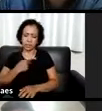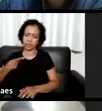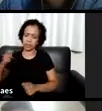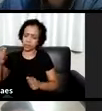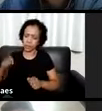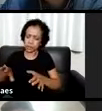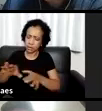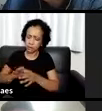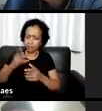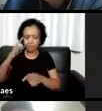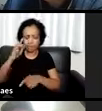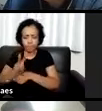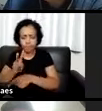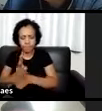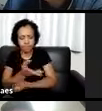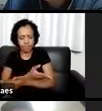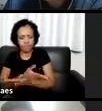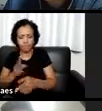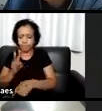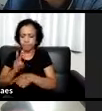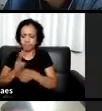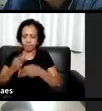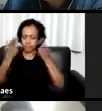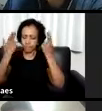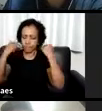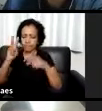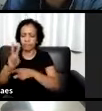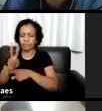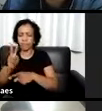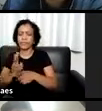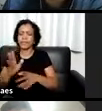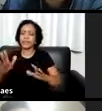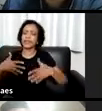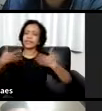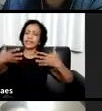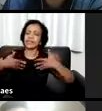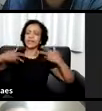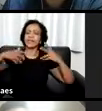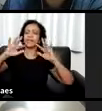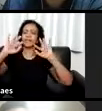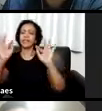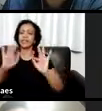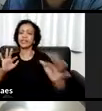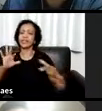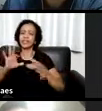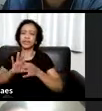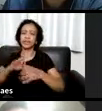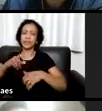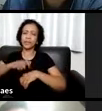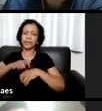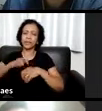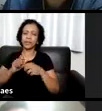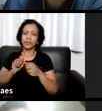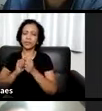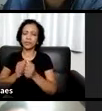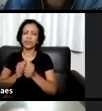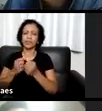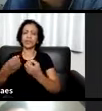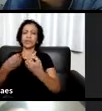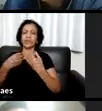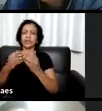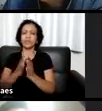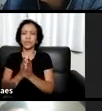o cuidado com as suas ovelhas, mantendo o contato, mantendo o ensino na tua